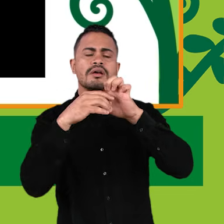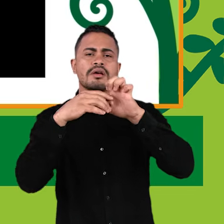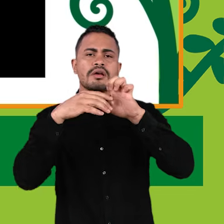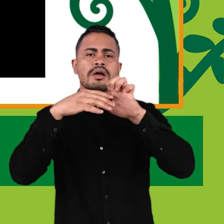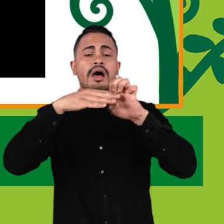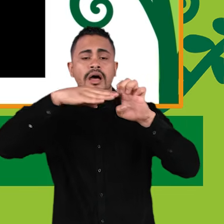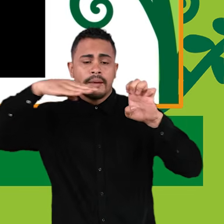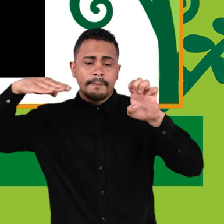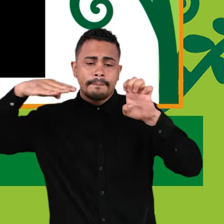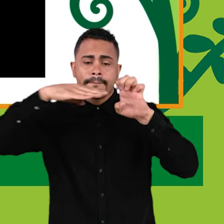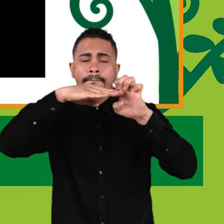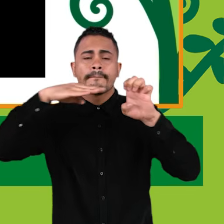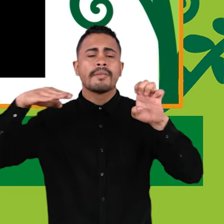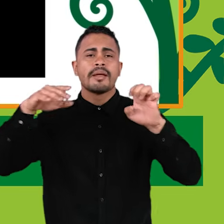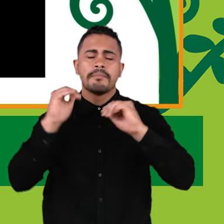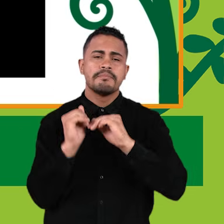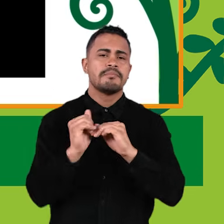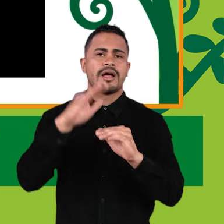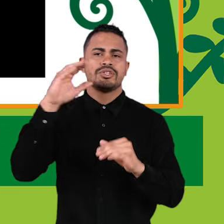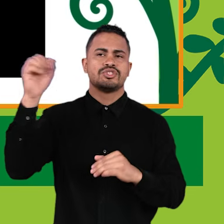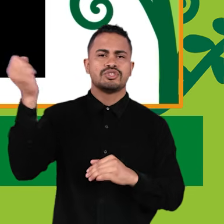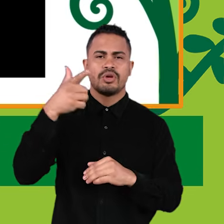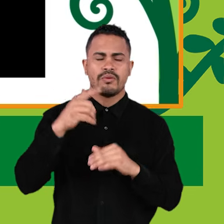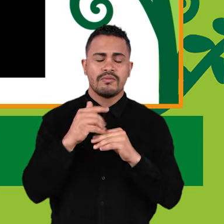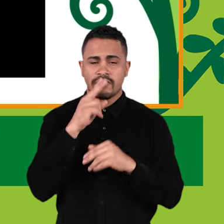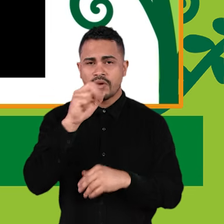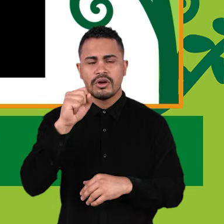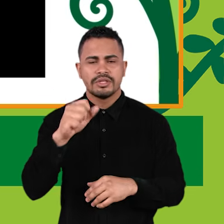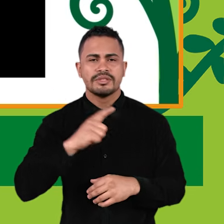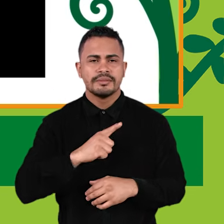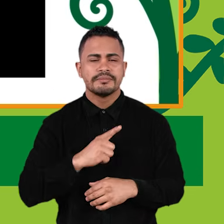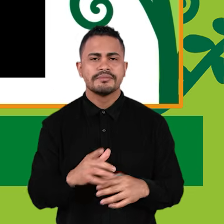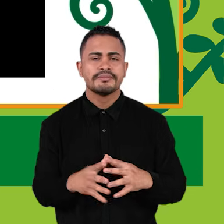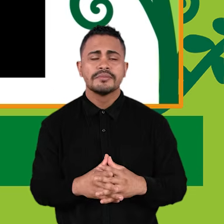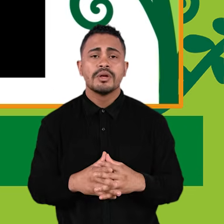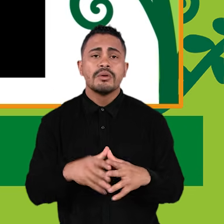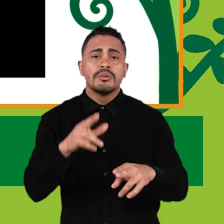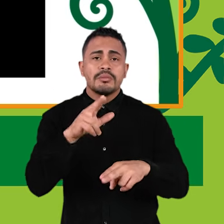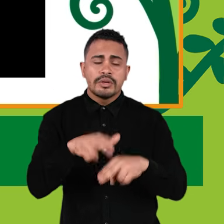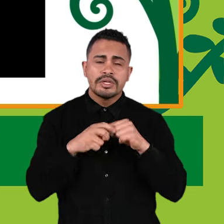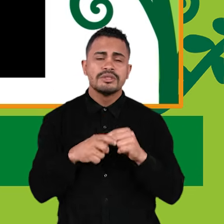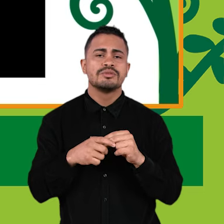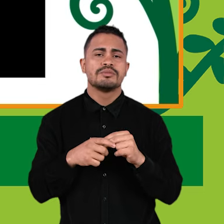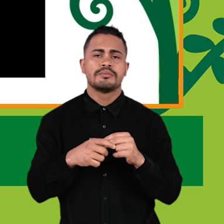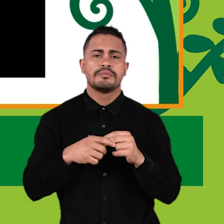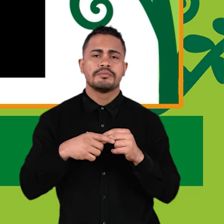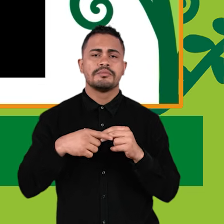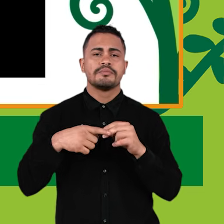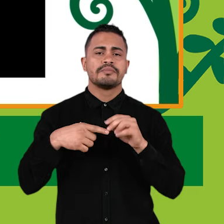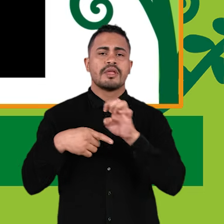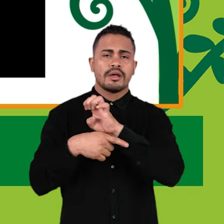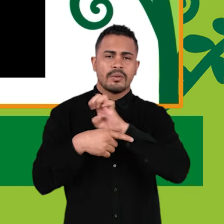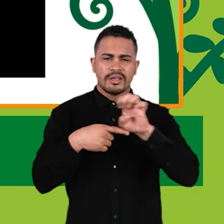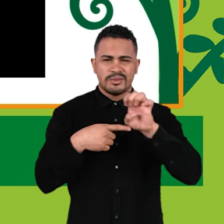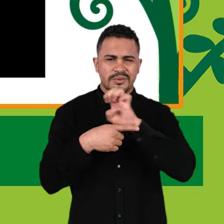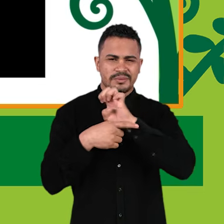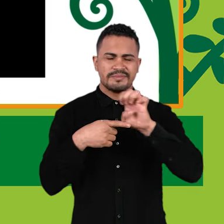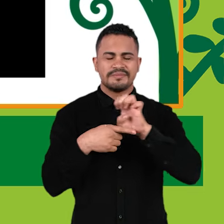região que recebe uma maior quantidade luminosa. E aí, como o principal fator